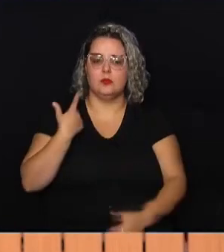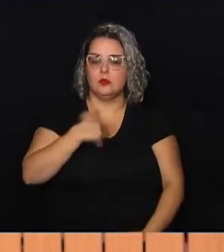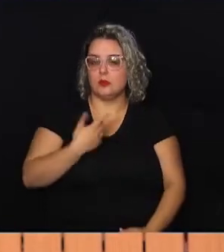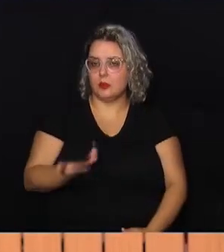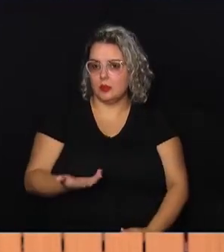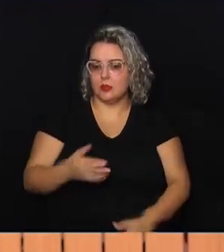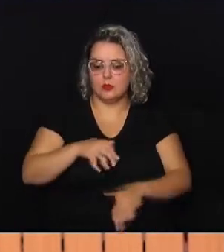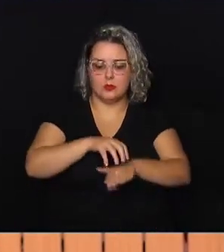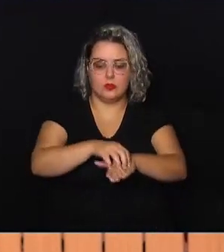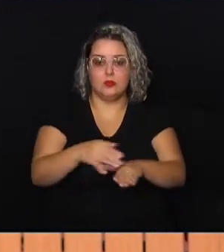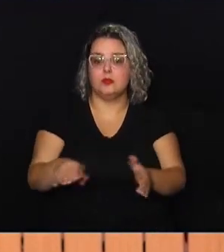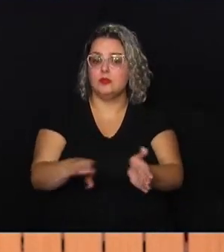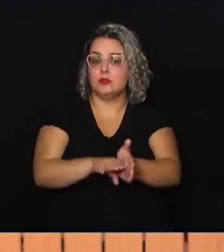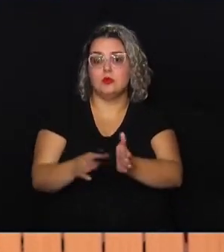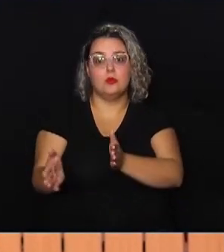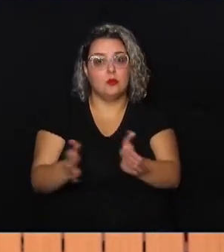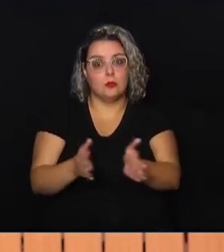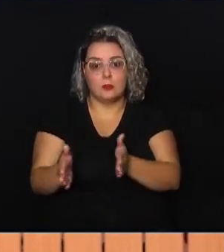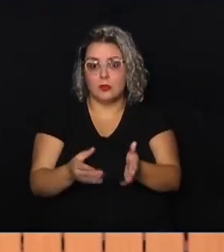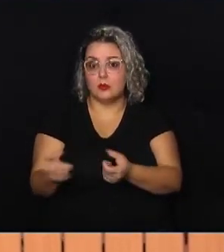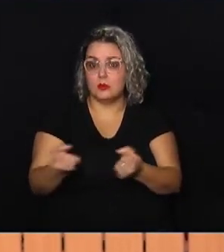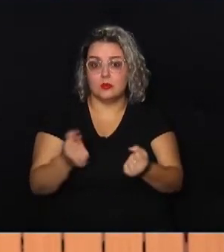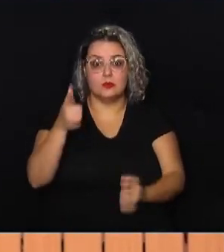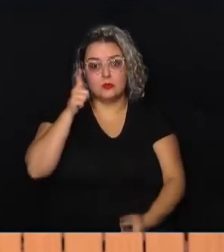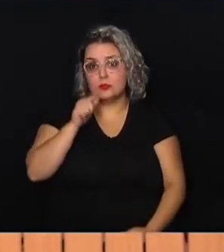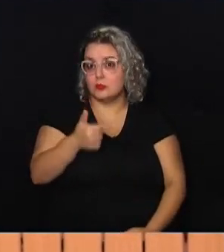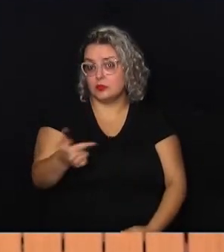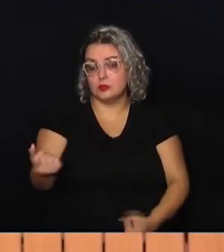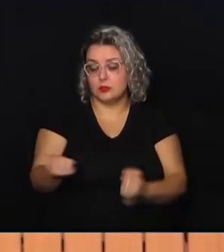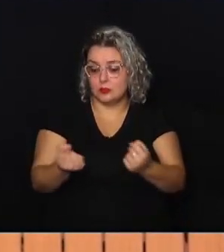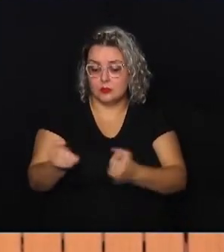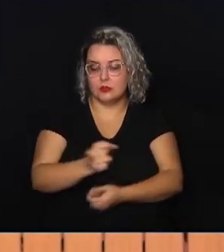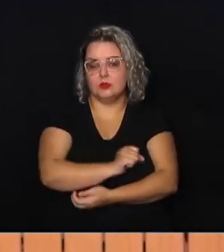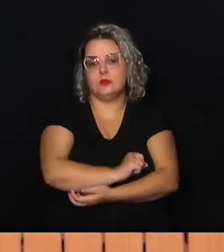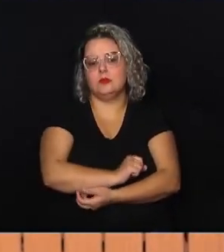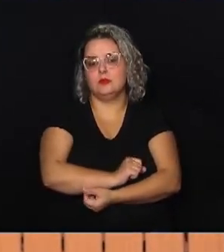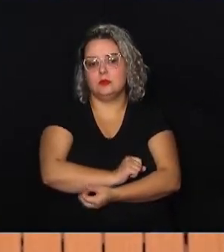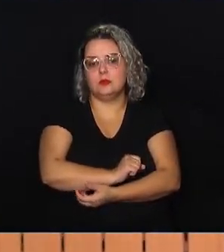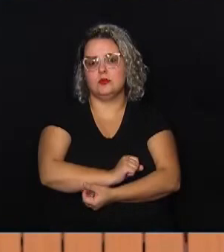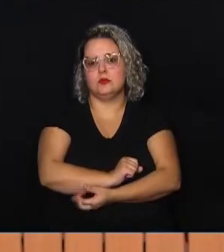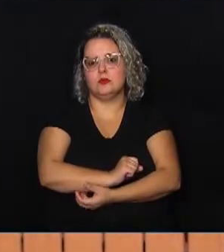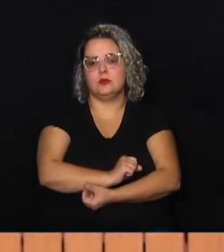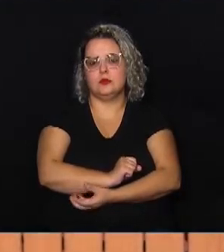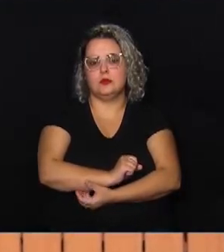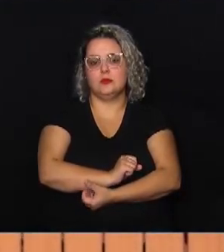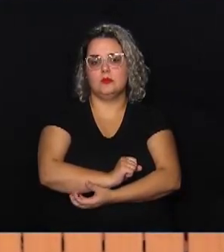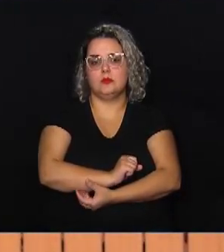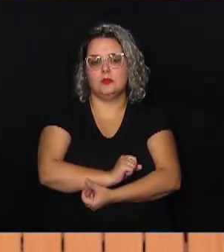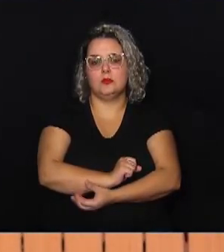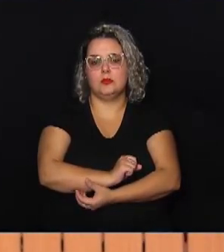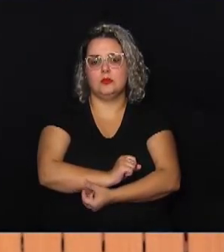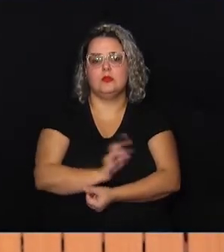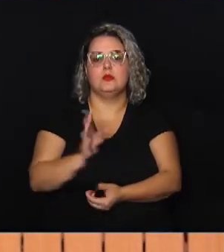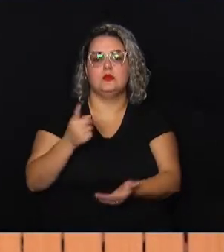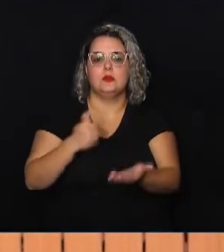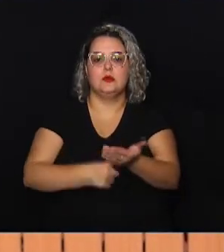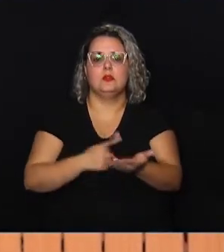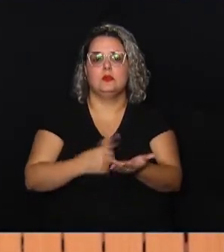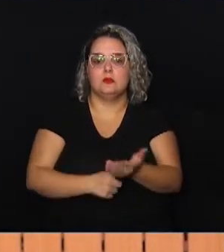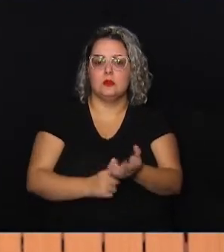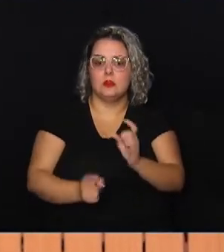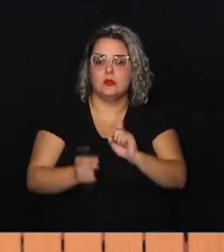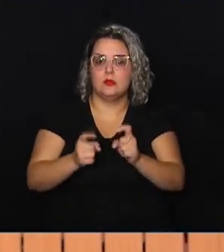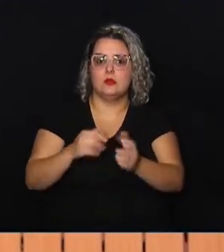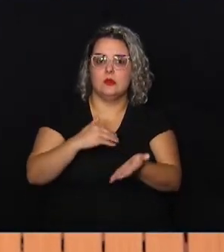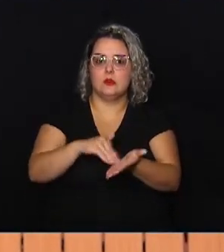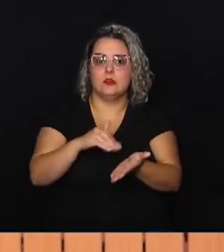momento que nós não tínhamos veículo para conseguir fazer tudo. Então, já está agendada uma reunião junto com a Secretaria de Saúde e